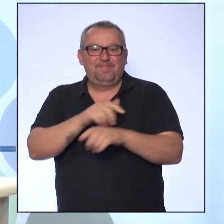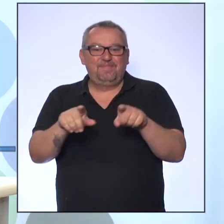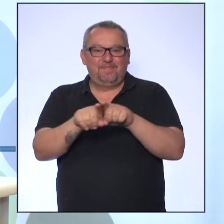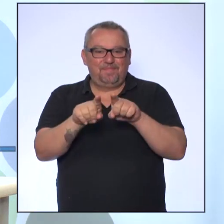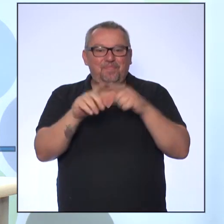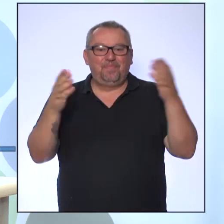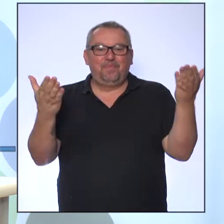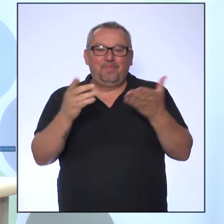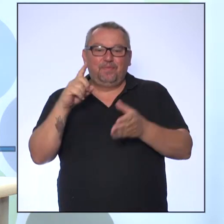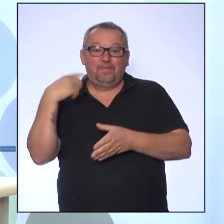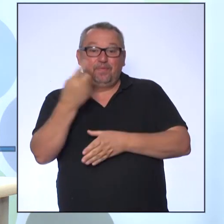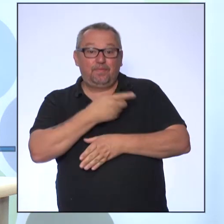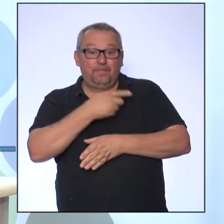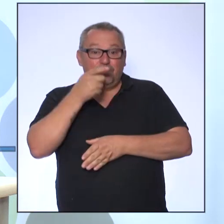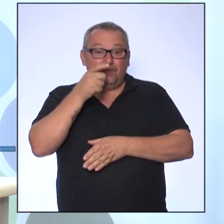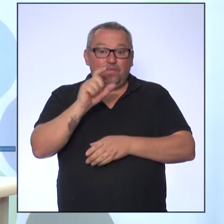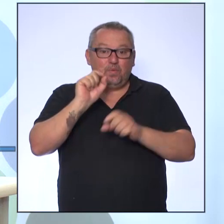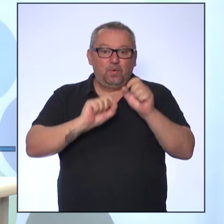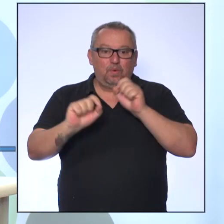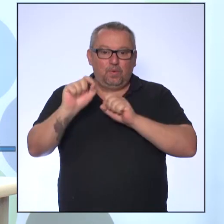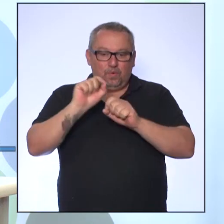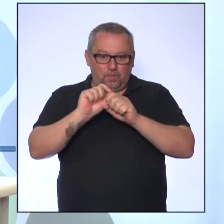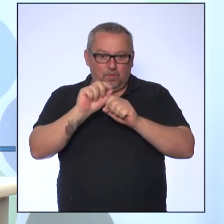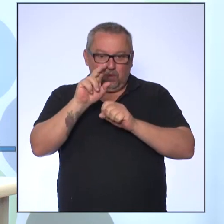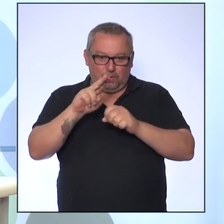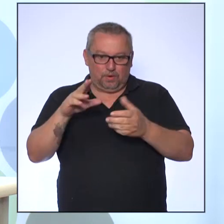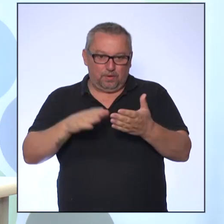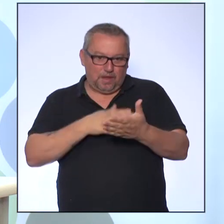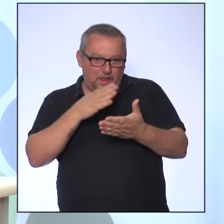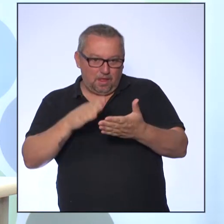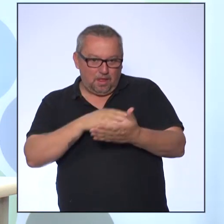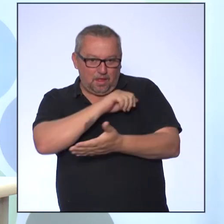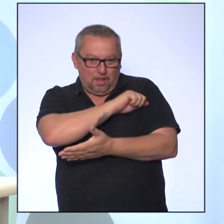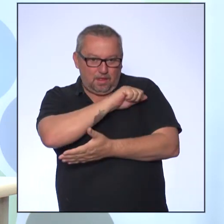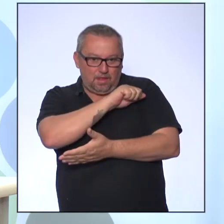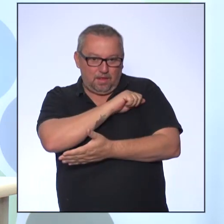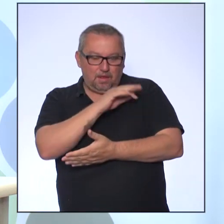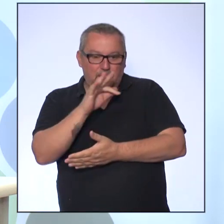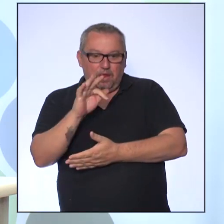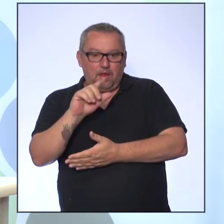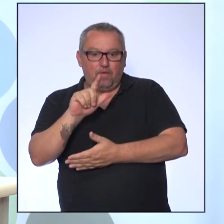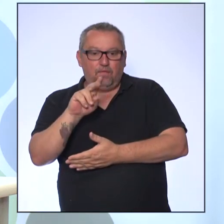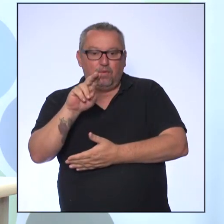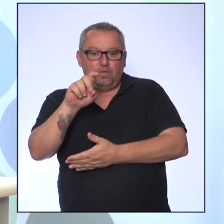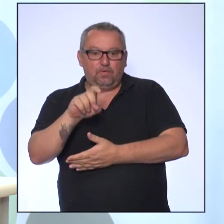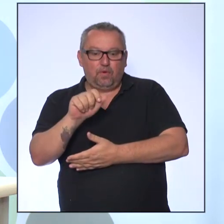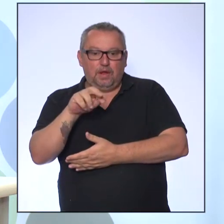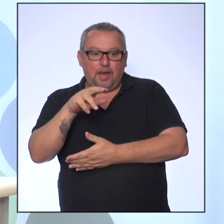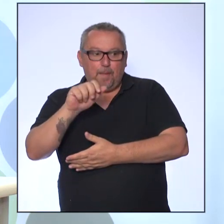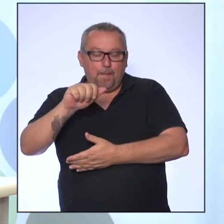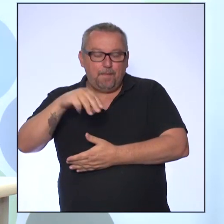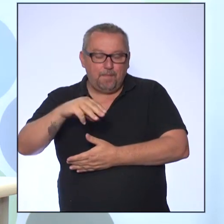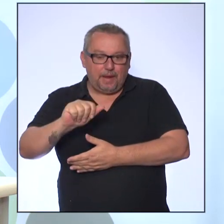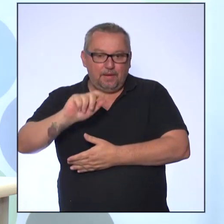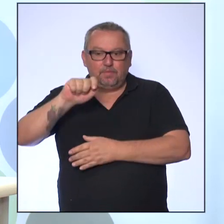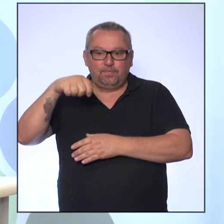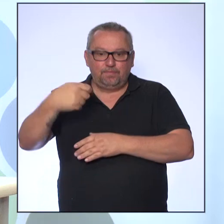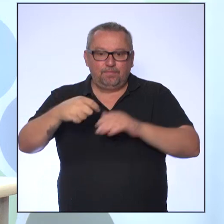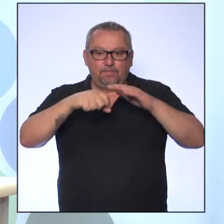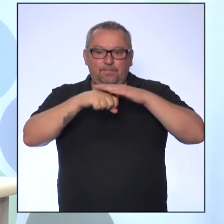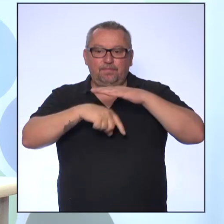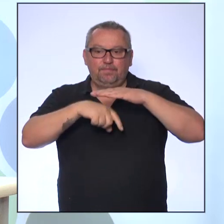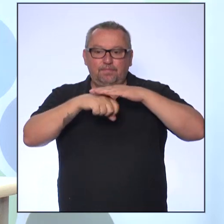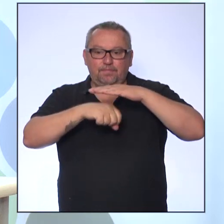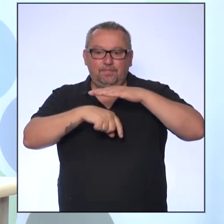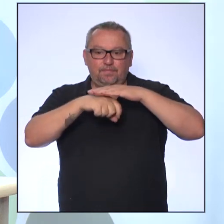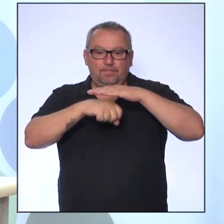E hoje nós vamos ver um pouquinho, usando o caderno do aluno, um pouquinho de fluxograma. Vamos explicar os detalhes, o que é